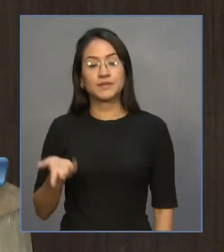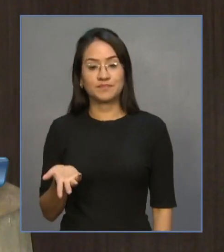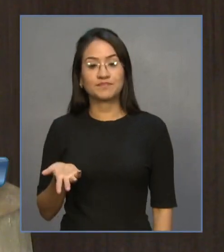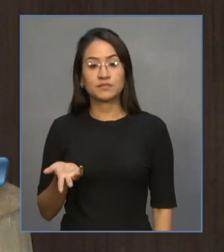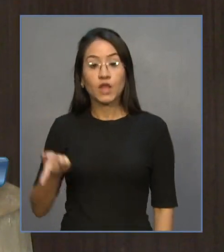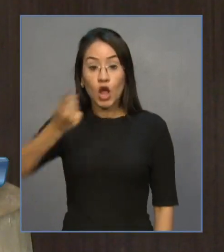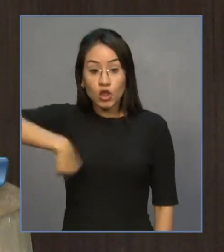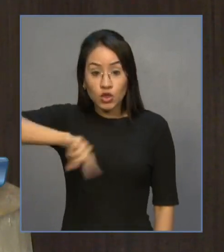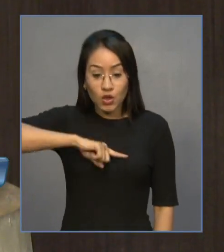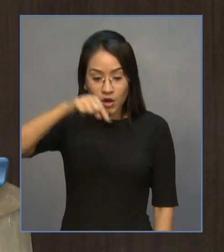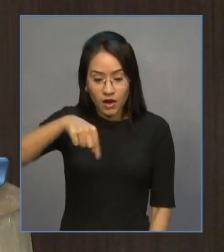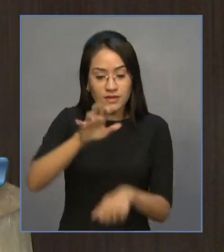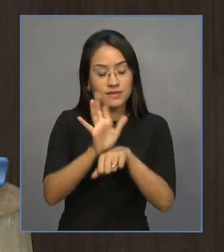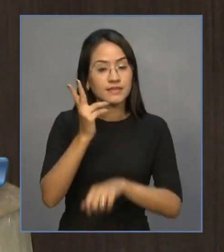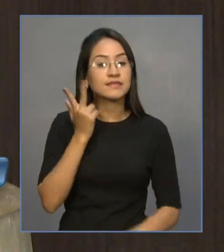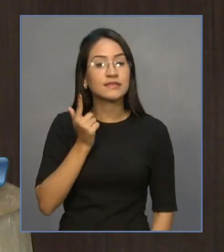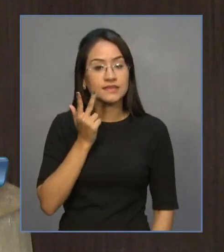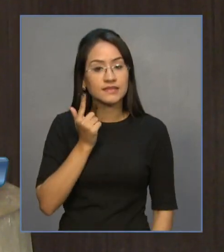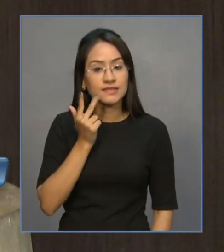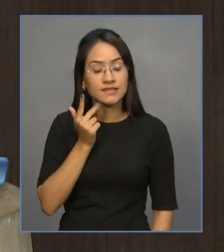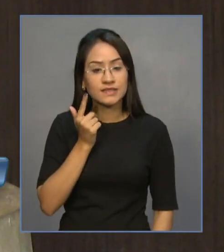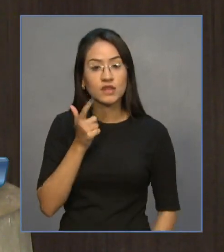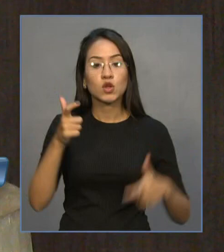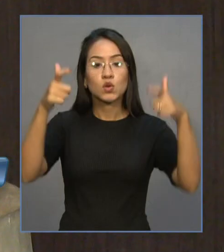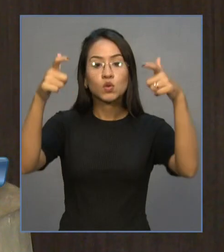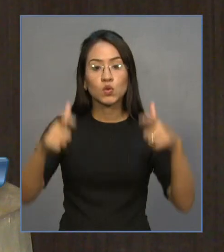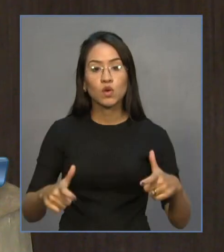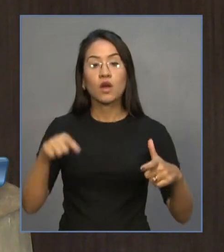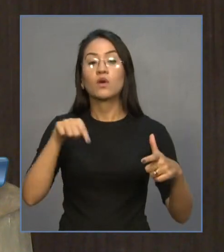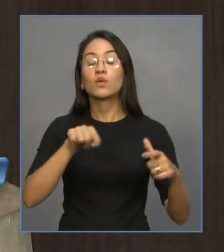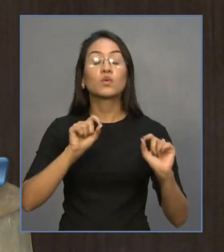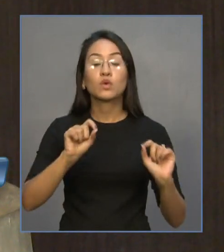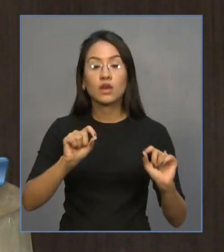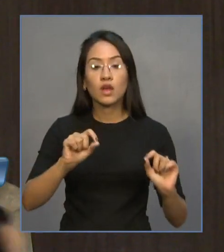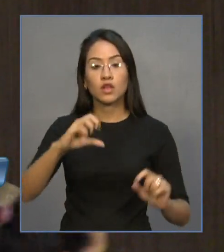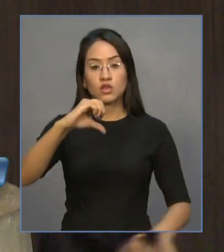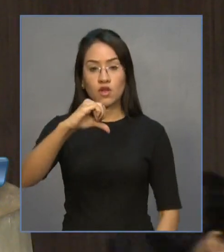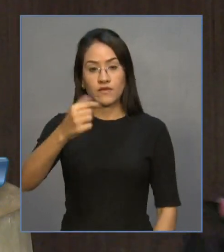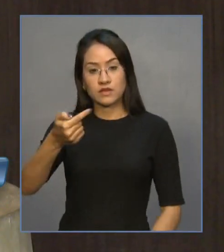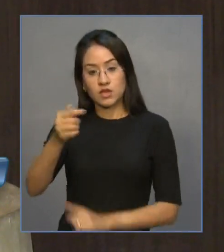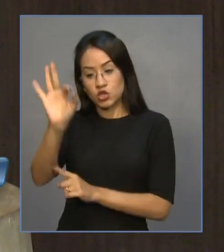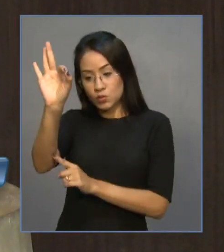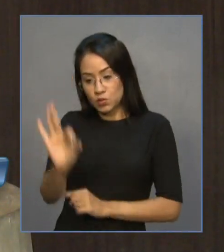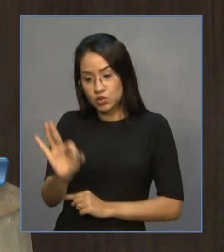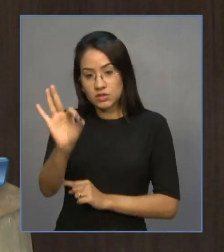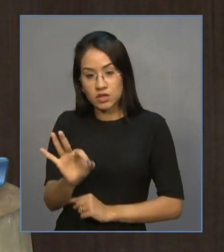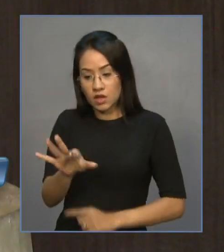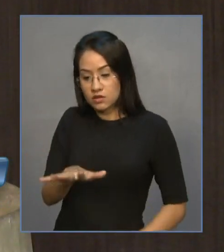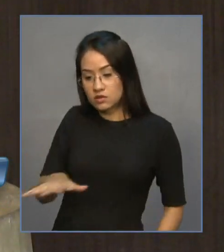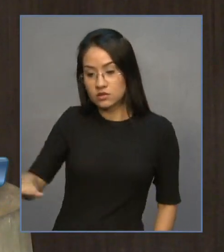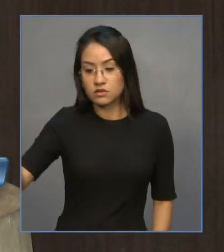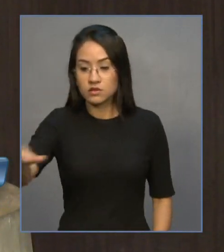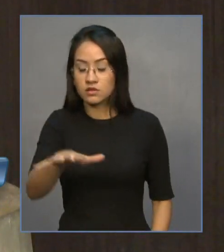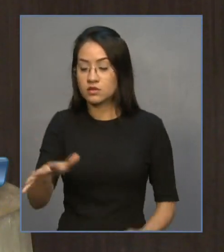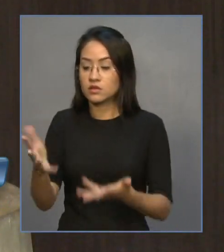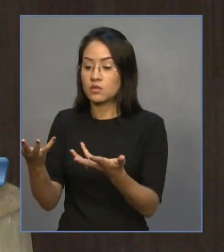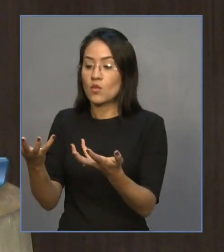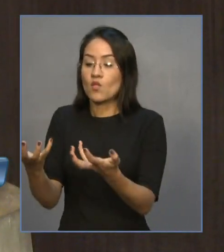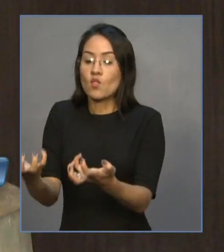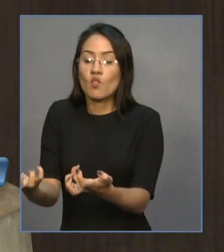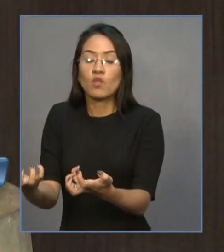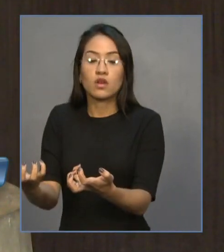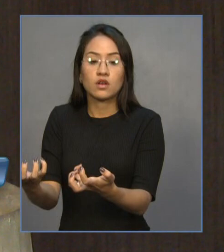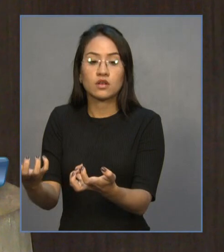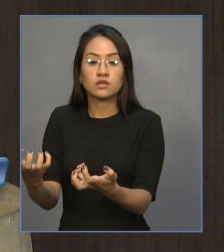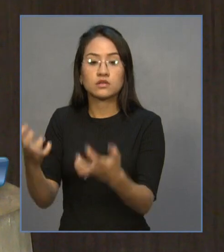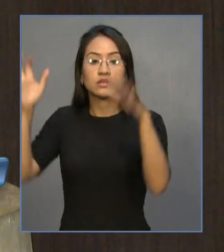o Ceará, num território em que 97% dele é semiárido, portanto,